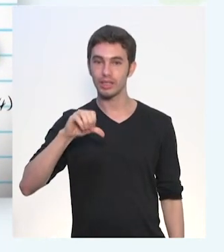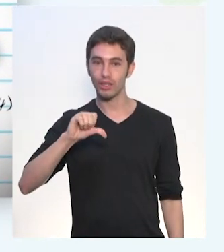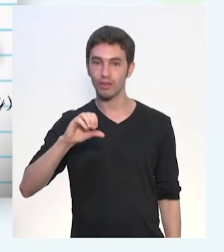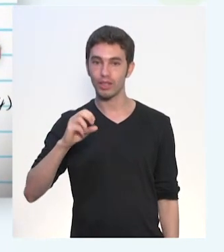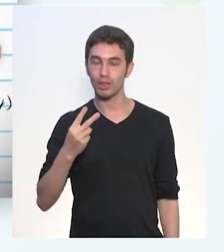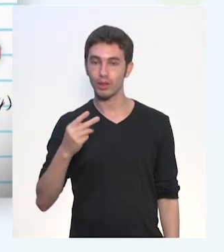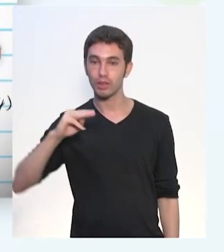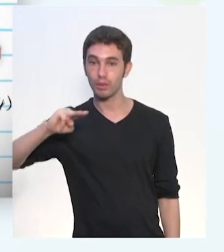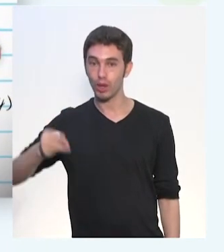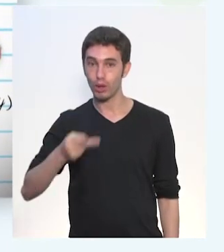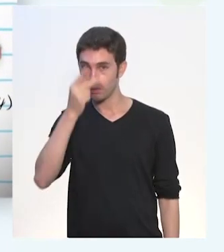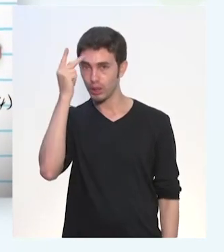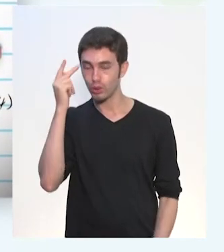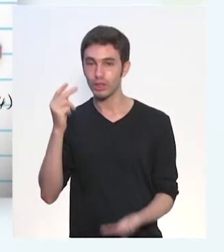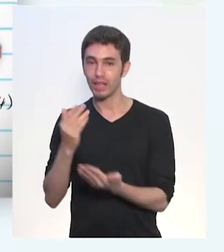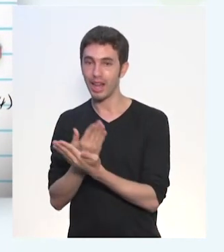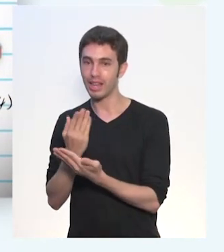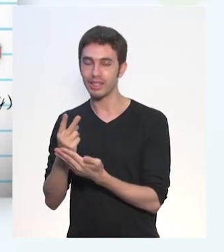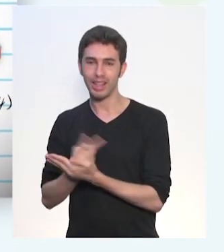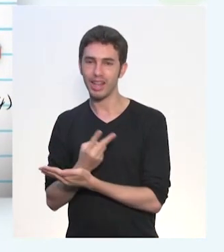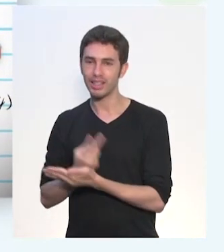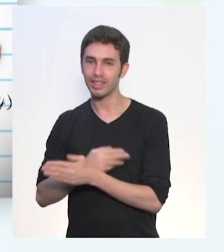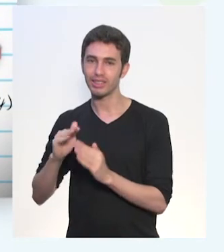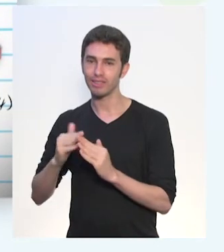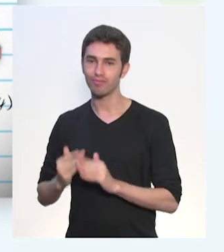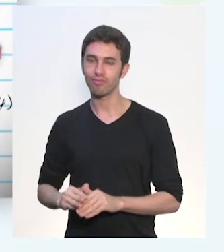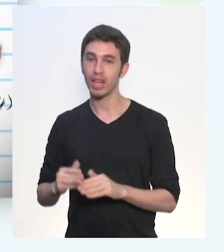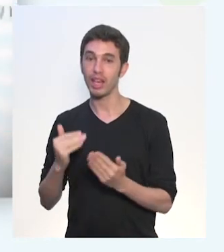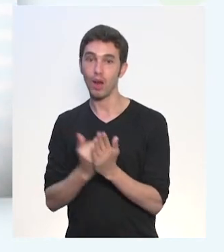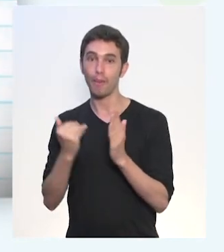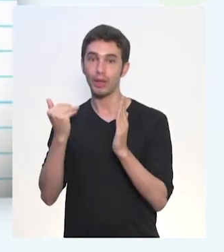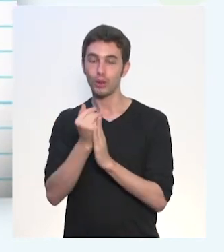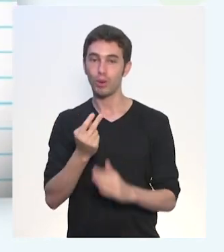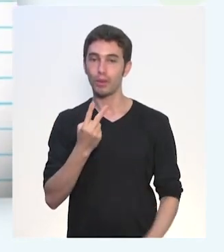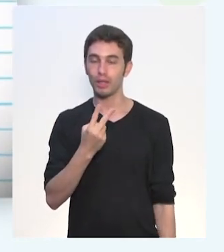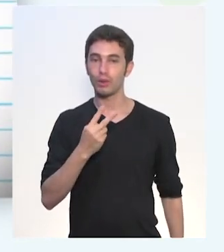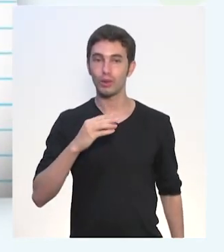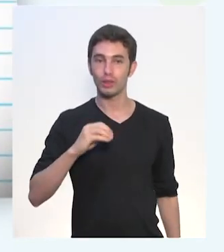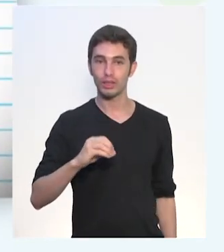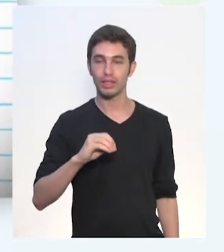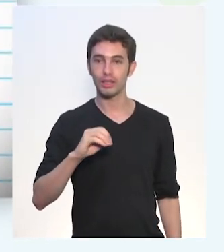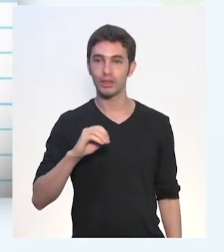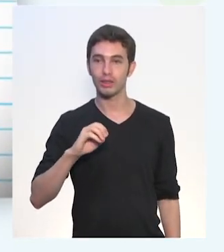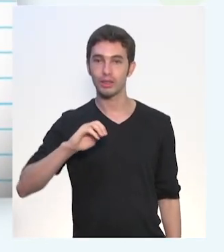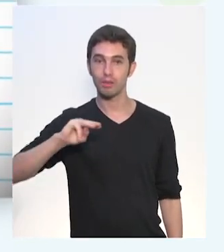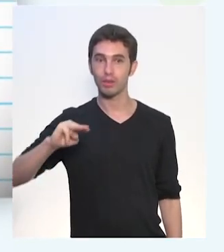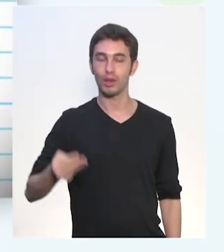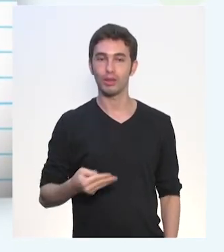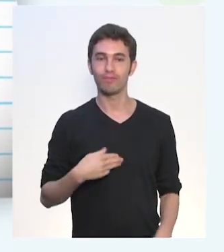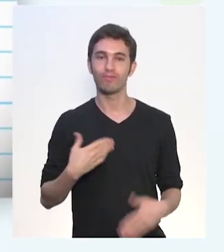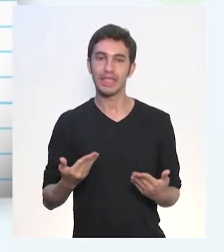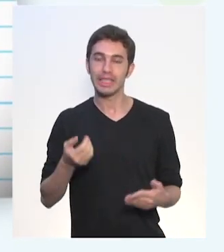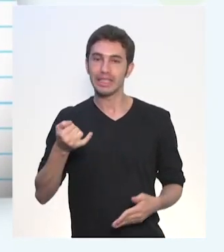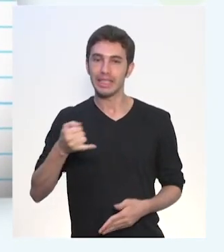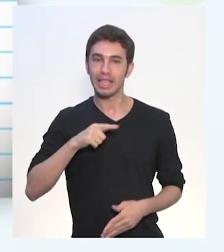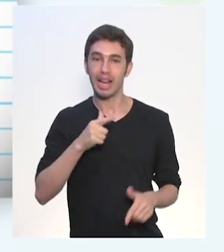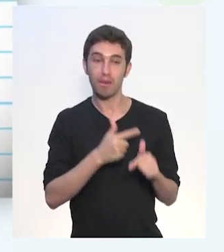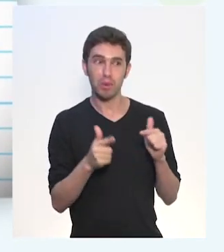de 880 milhões em 2014. Uma cidade sem planejamento fica mais vulnerável a desastres naturais. Uma